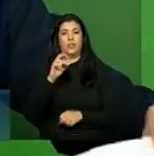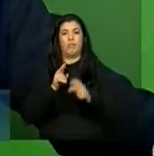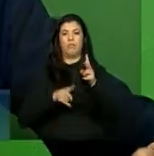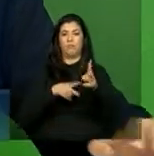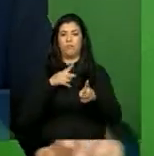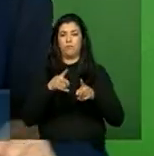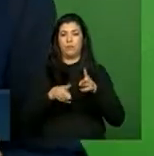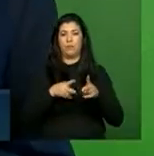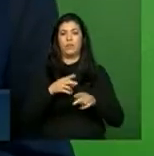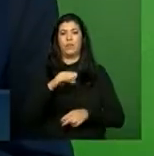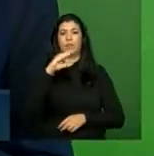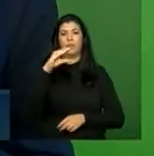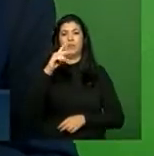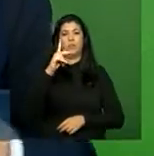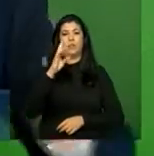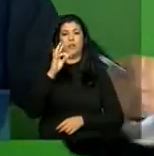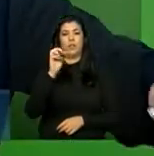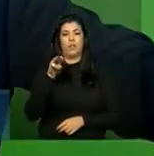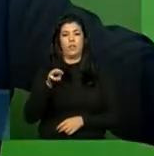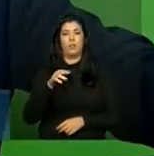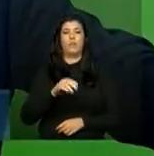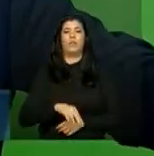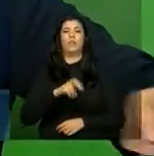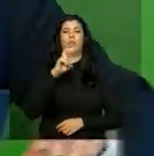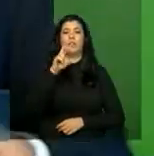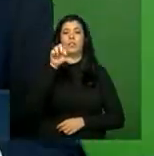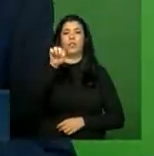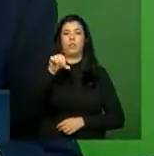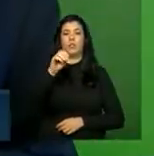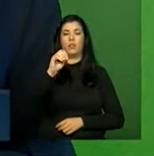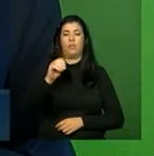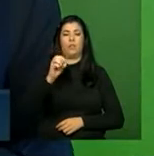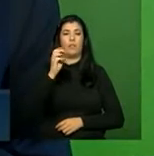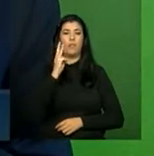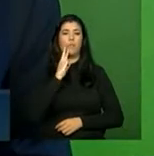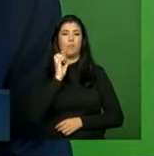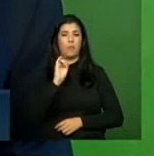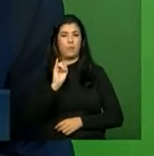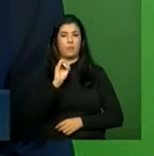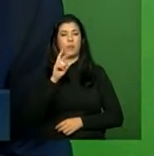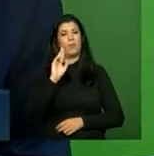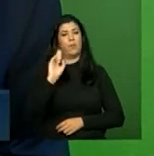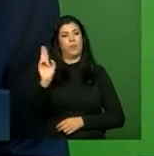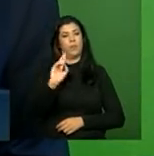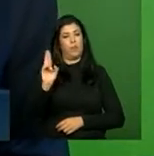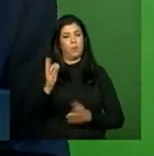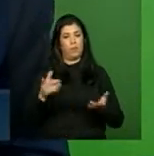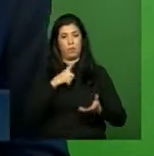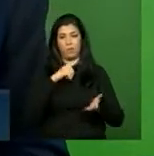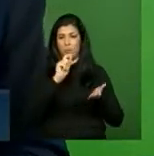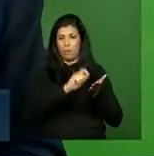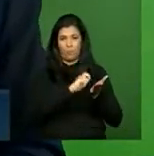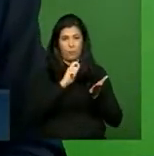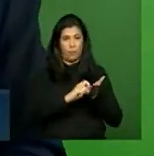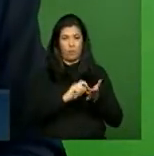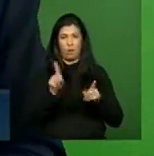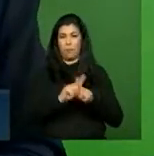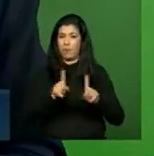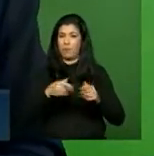são 590 milhões de reais esse não foram assinados hoje mas estão bem